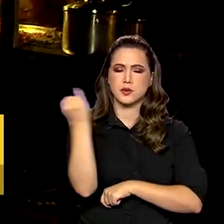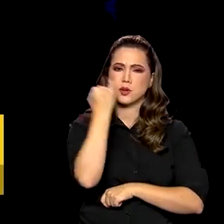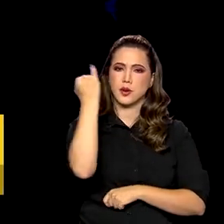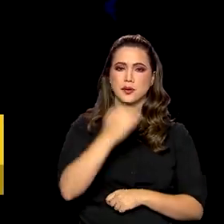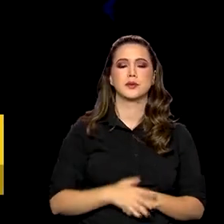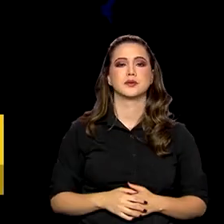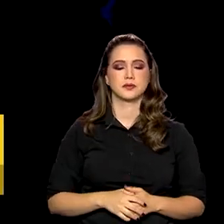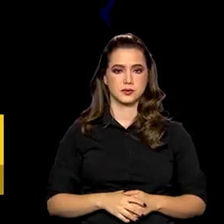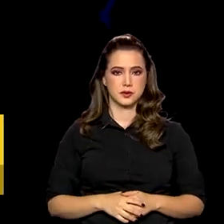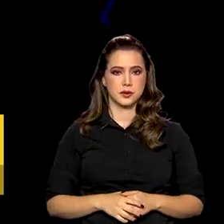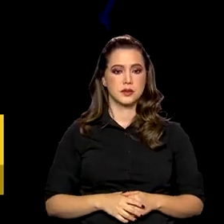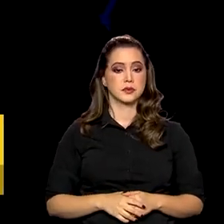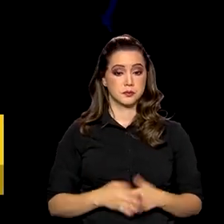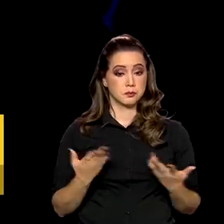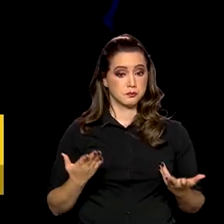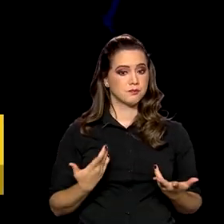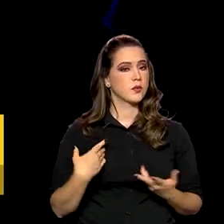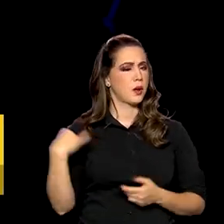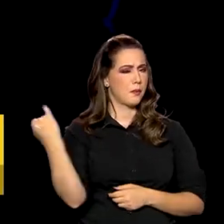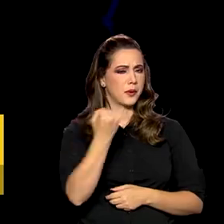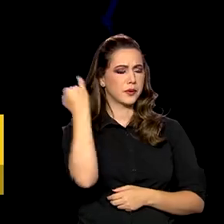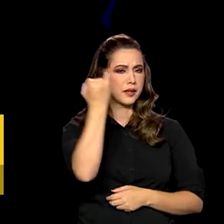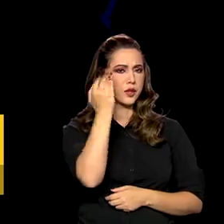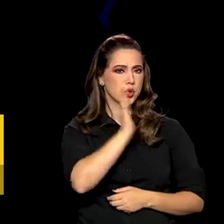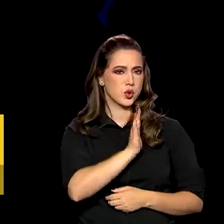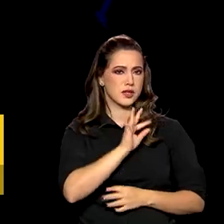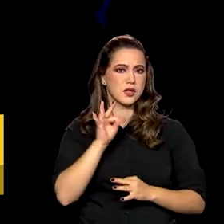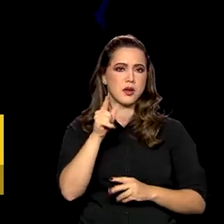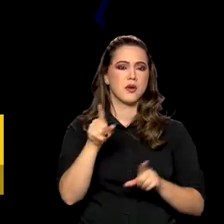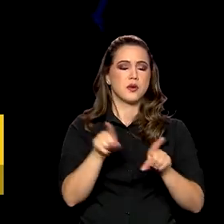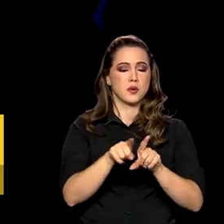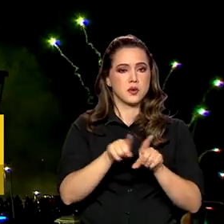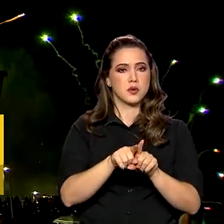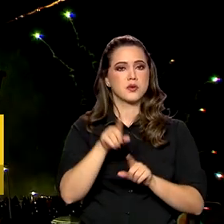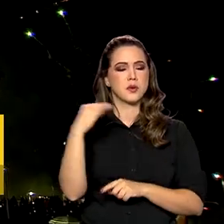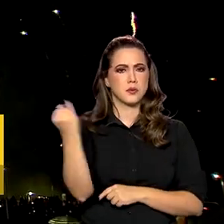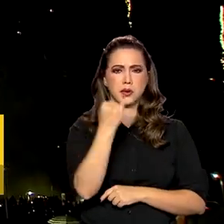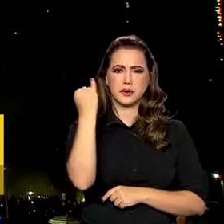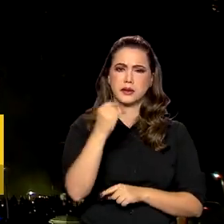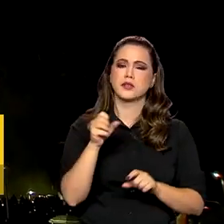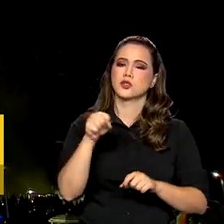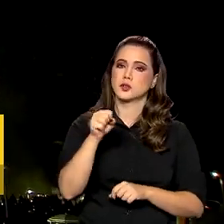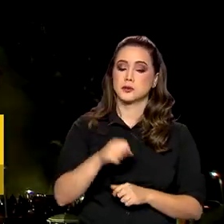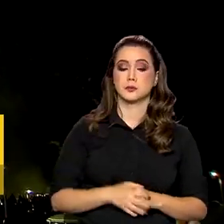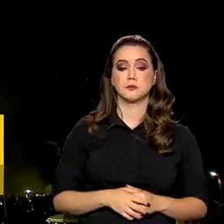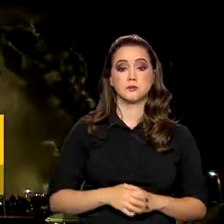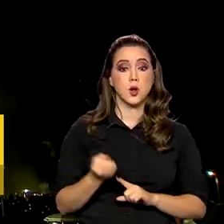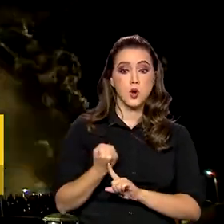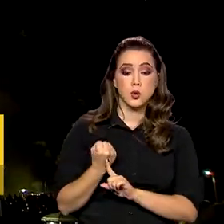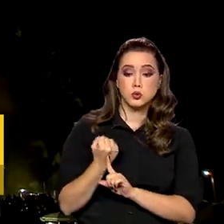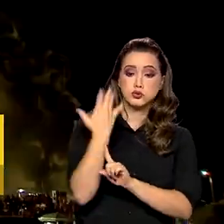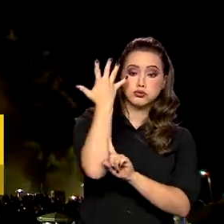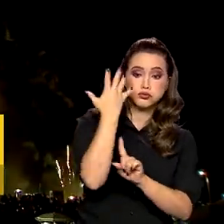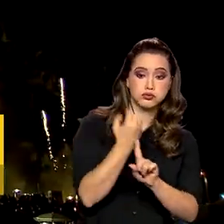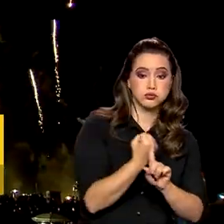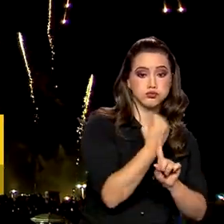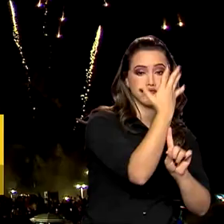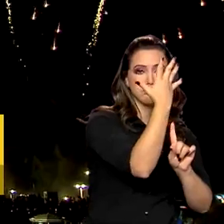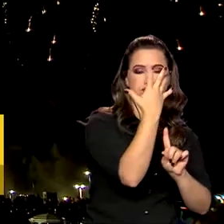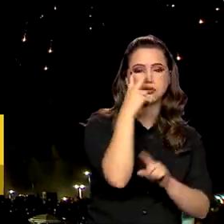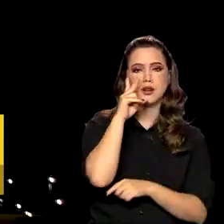de ouro. Mexeu com a emoção de todo mundo. Realmente é fantástico. A queima dos fogos foi o começo